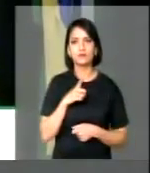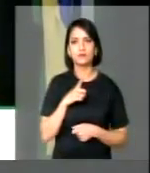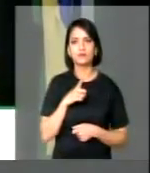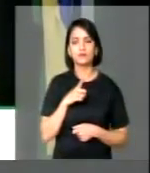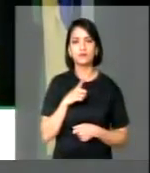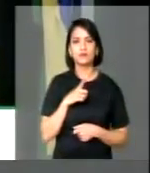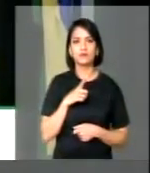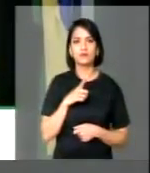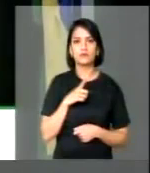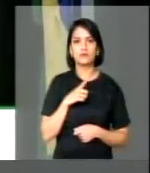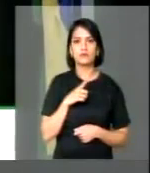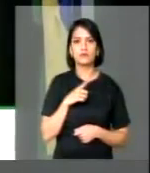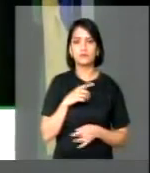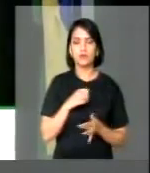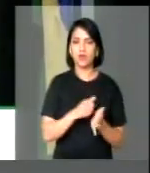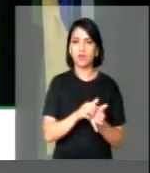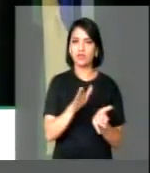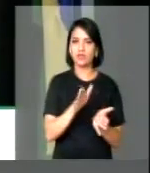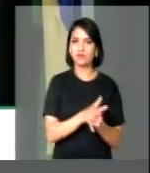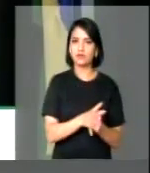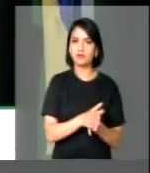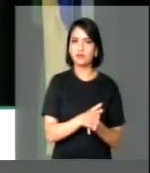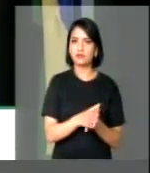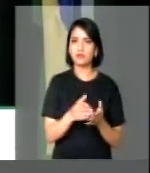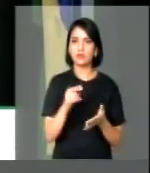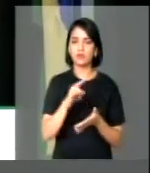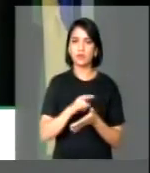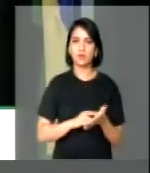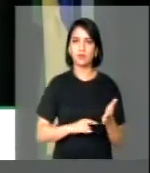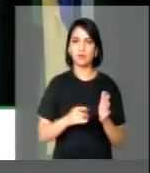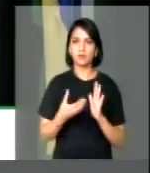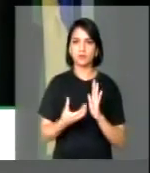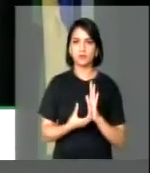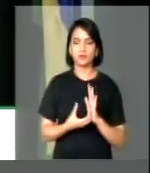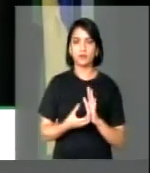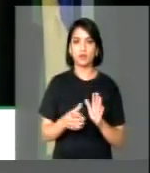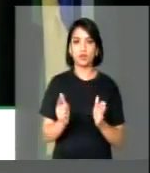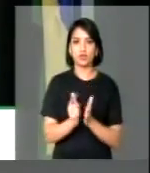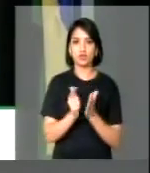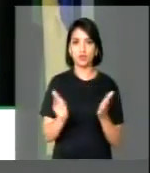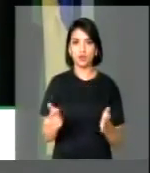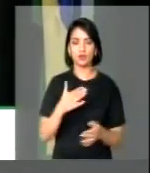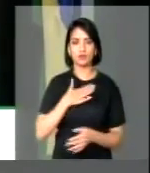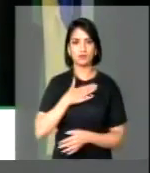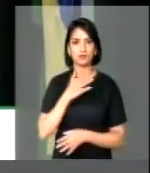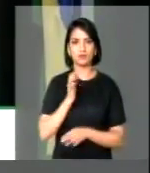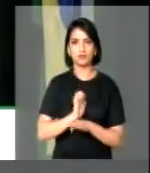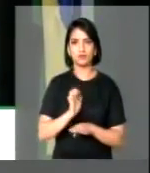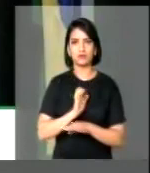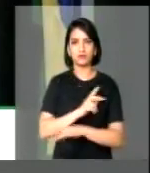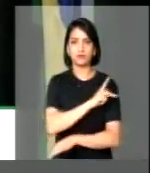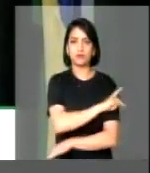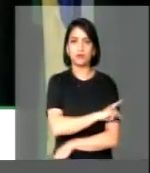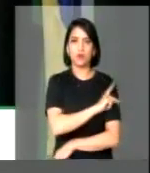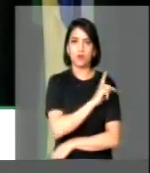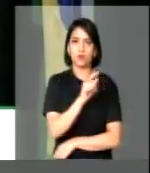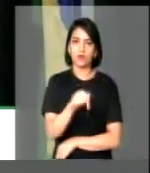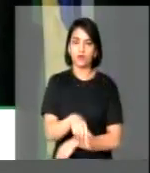nos anais desta casa. Os jornais do meu estado, Piauí, durante essa